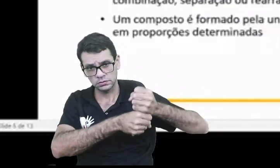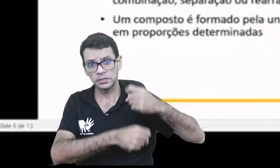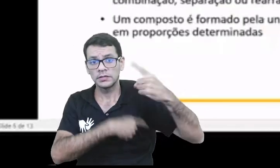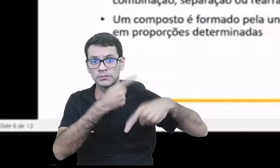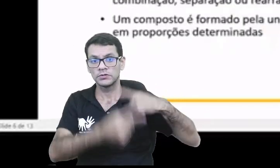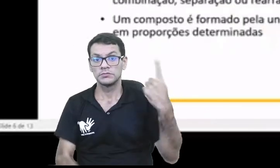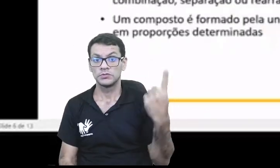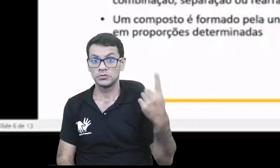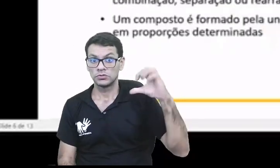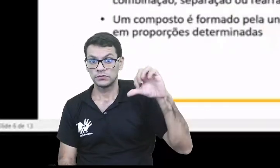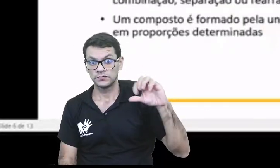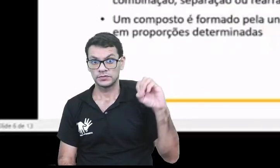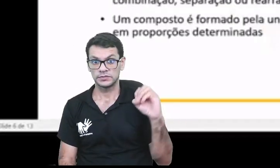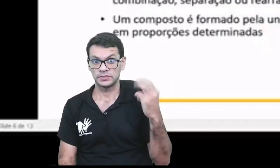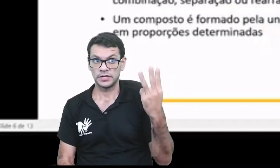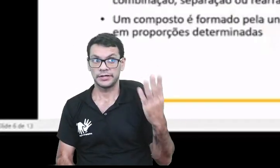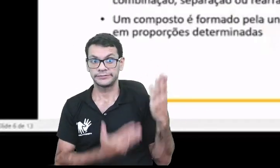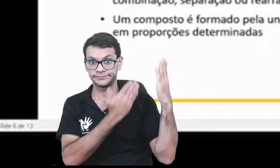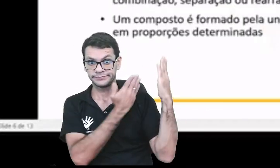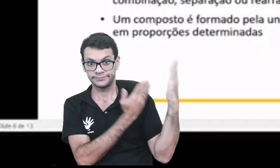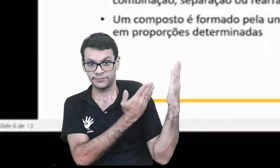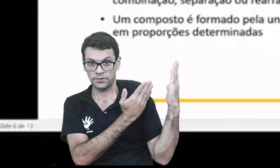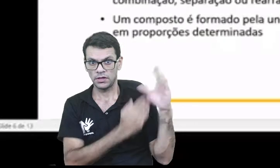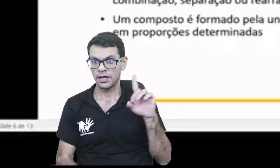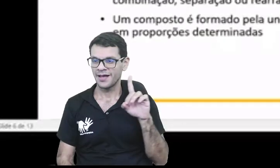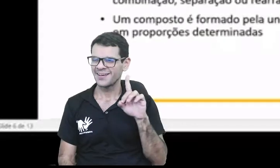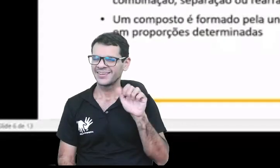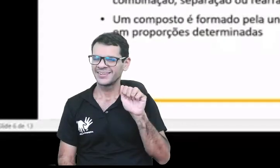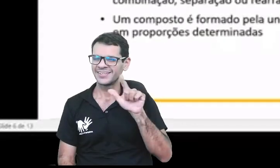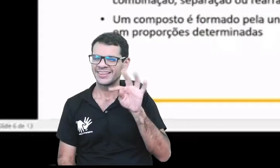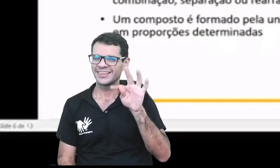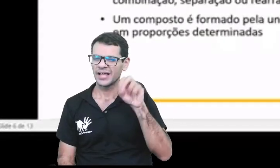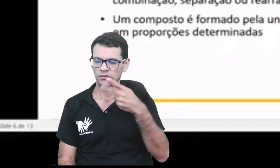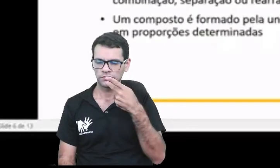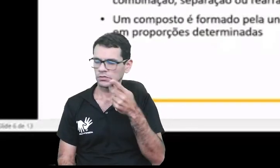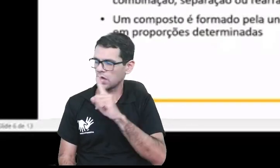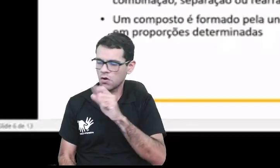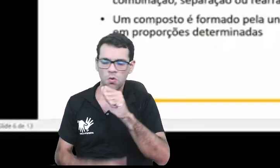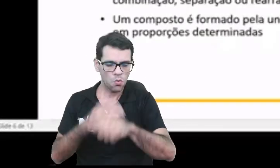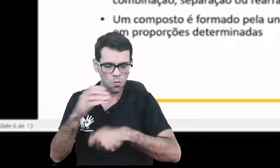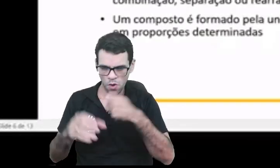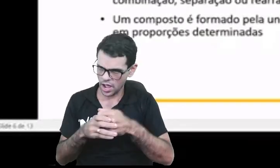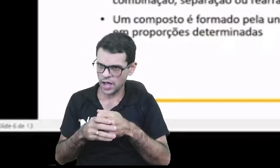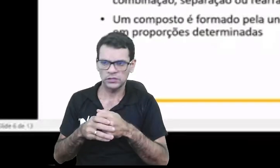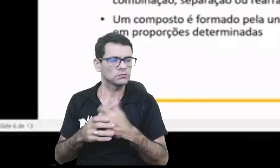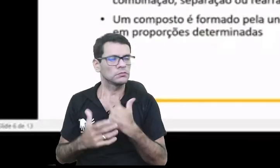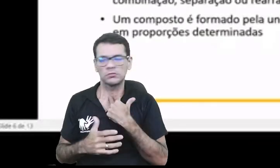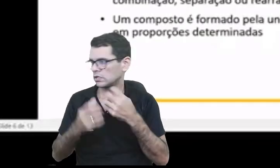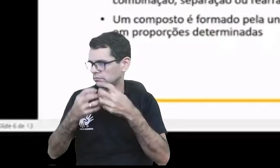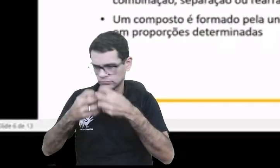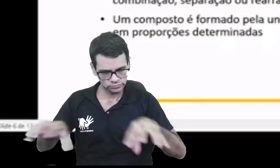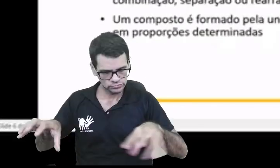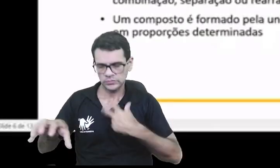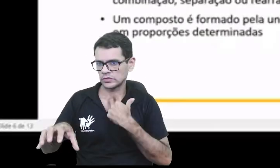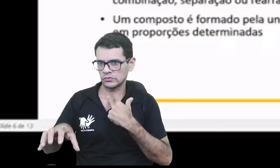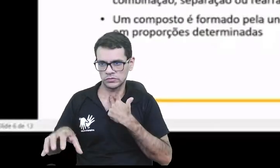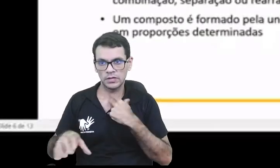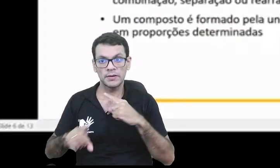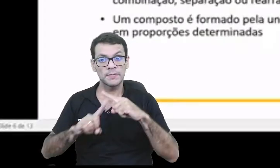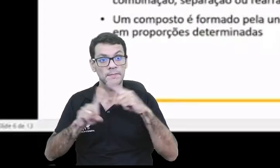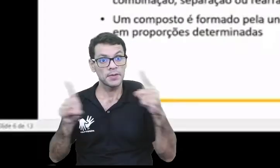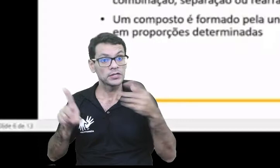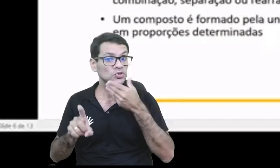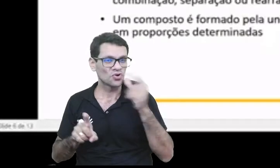veio Dalton e fala, não, beleza, o átomo ele é indivisível. Ele concorda, ele continua com essa ideia, mas ele faz